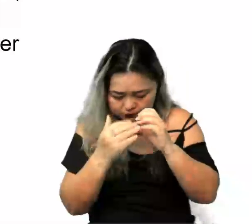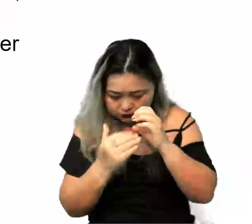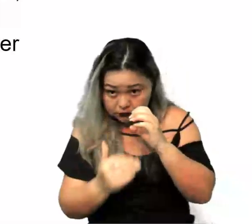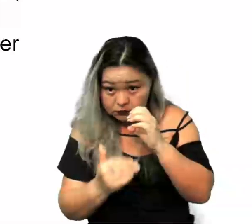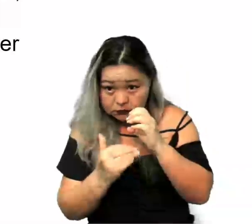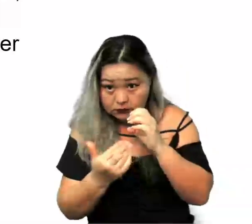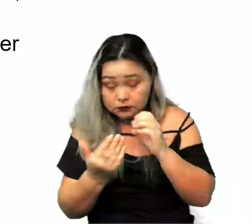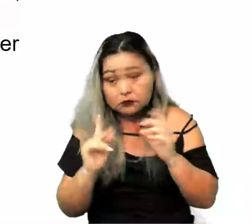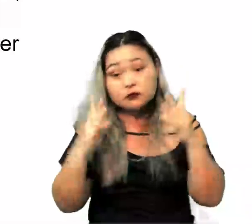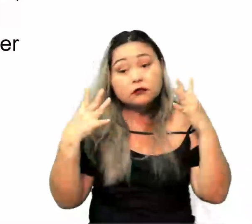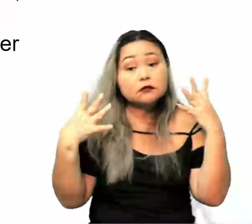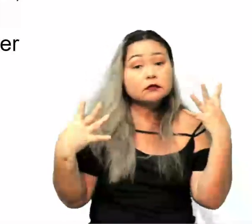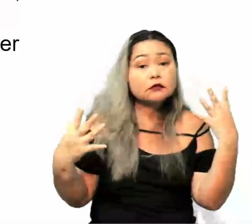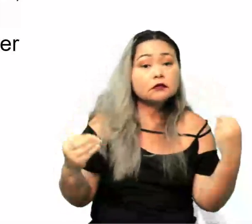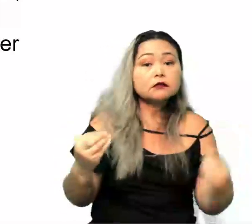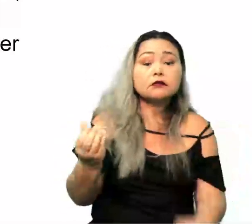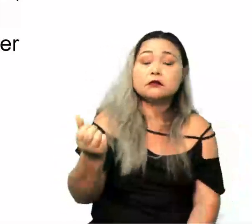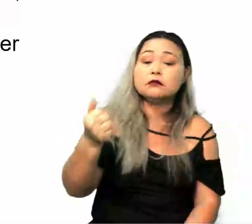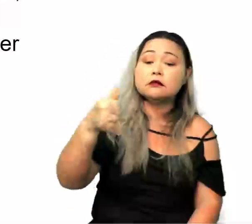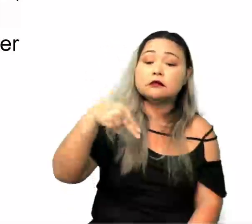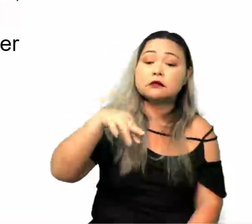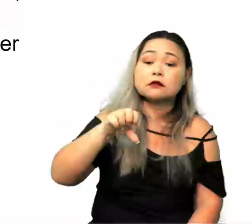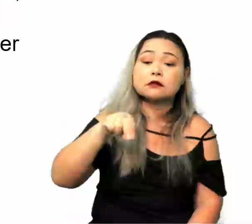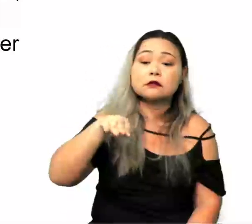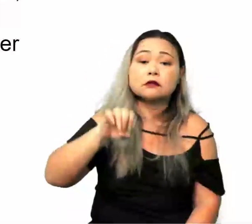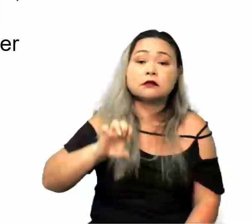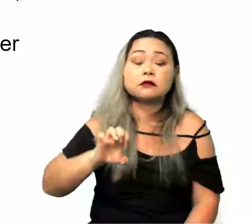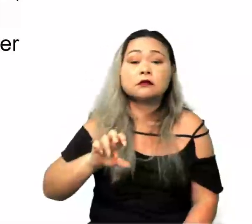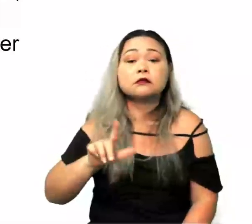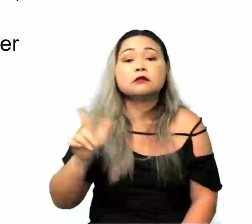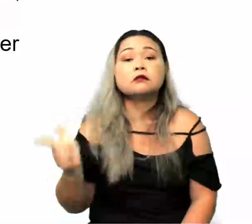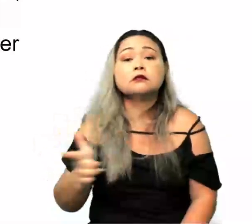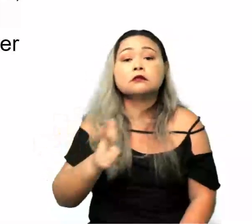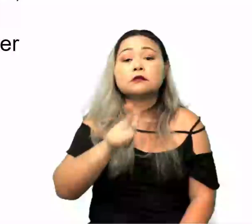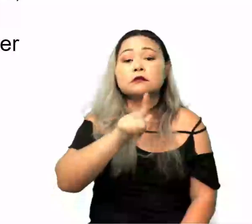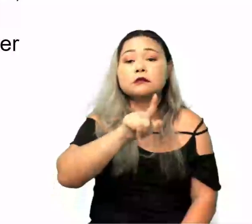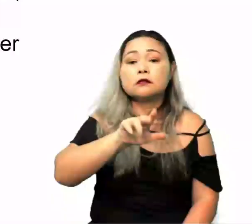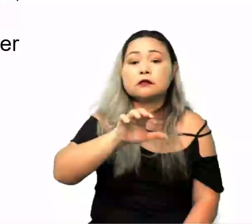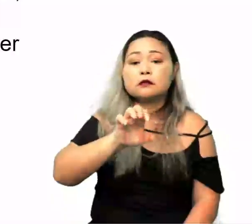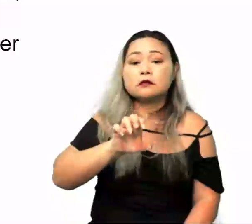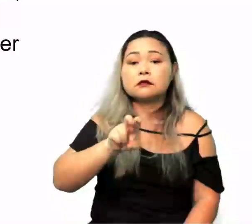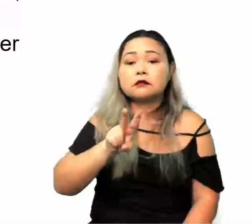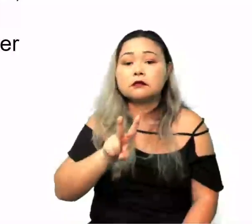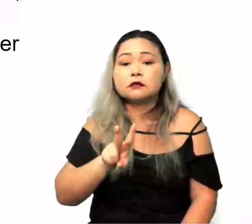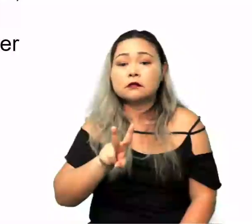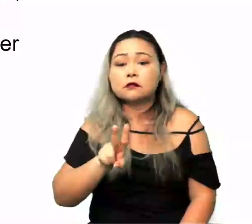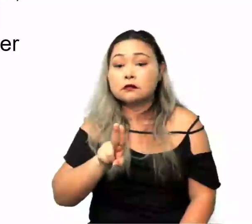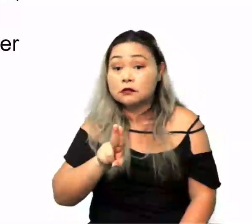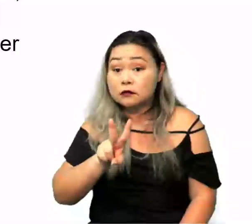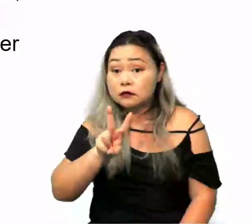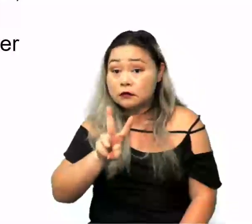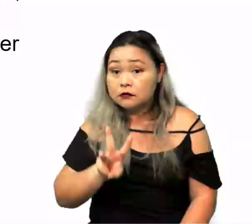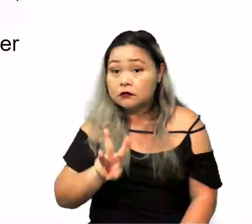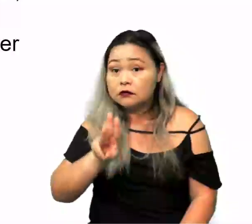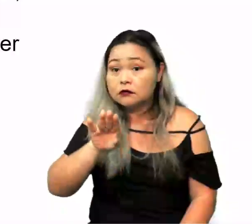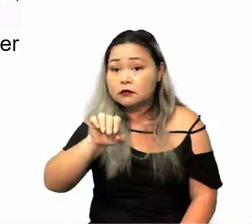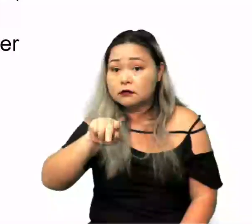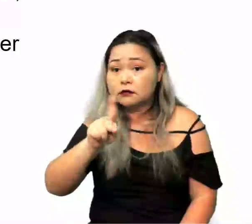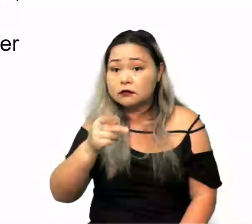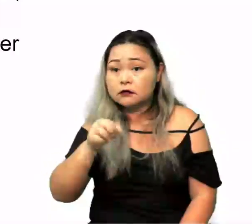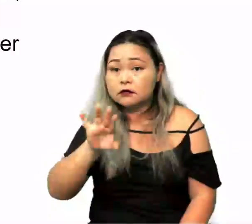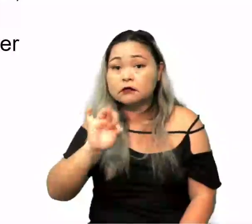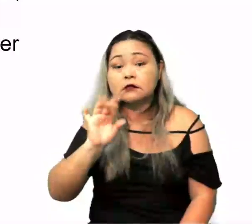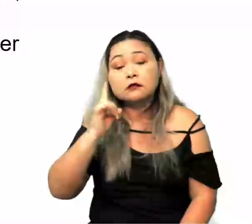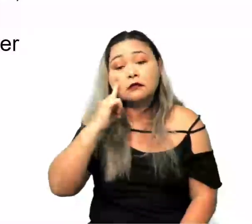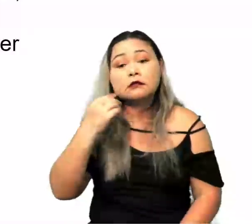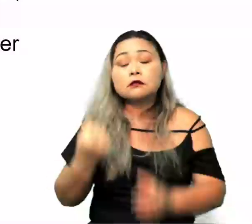microscopista holandês Anthony van Leeuwenhoek relatou a descoberta de protozoários, além da